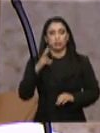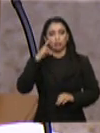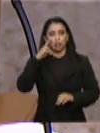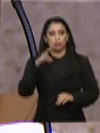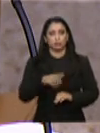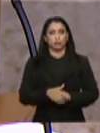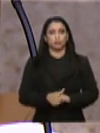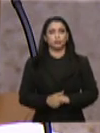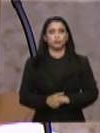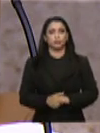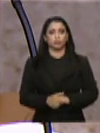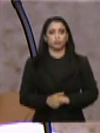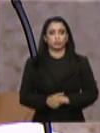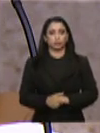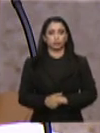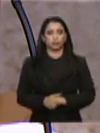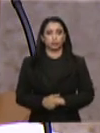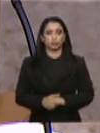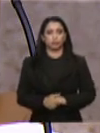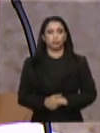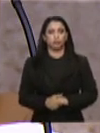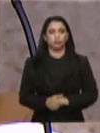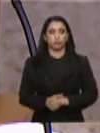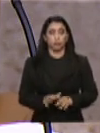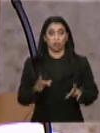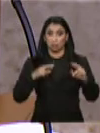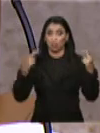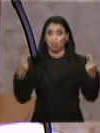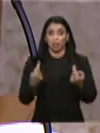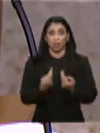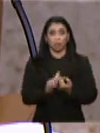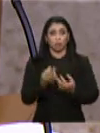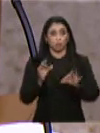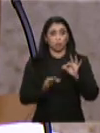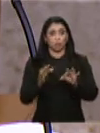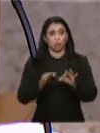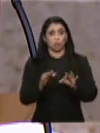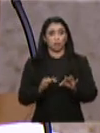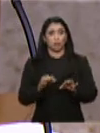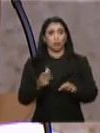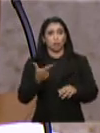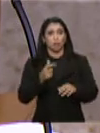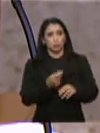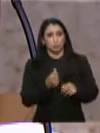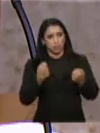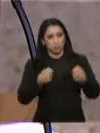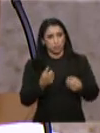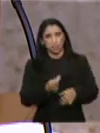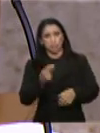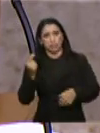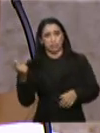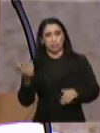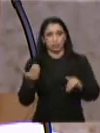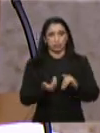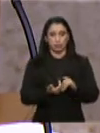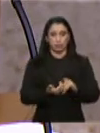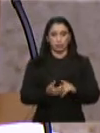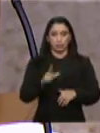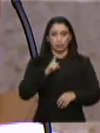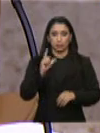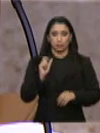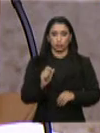maior atenção, com o maior cuidado, e na parte da sessão que eu não estava, em função de me encontrar no Congresso Nacional, eu assisti